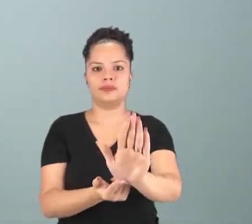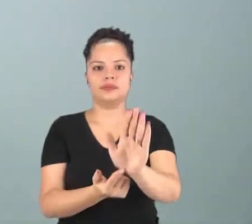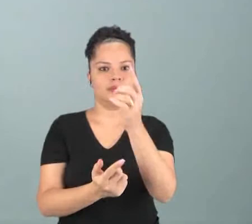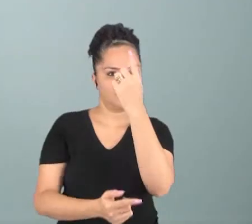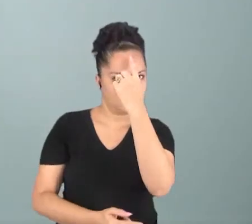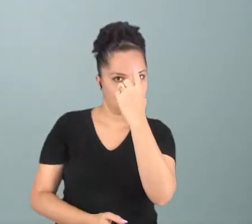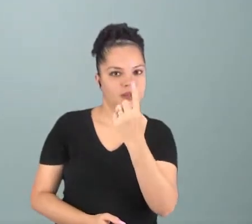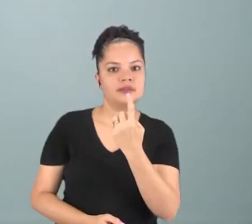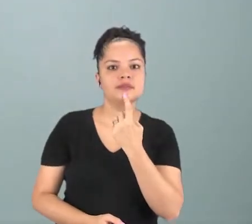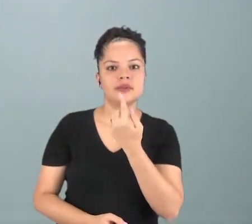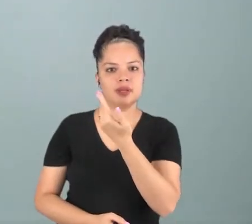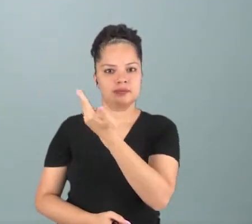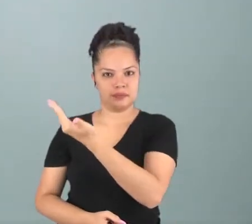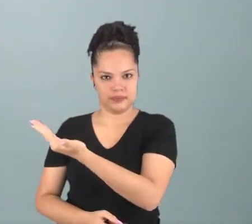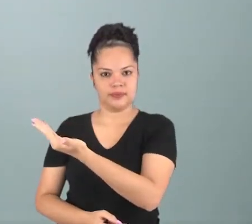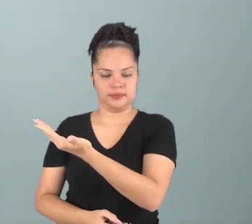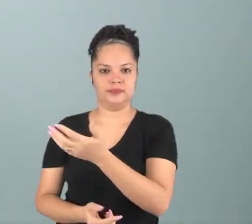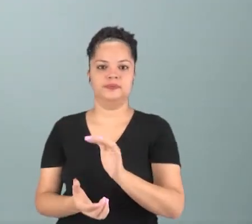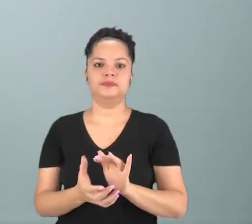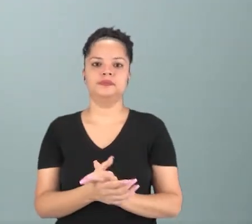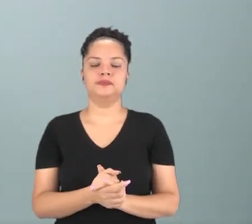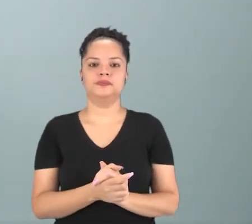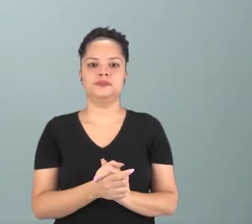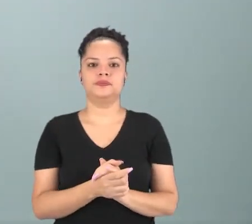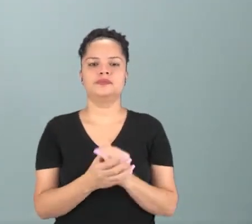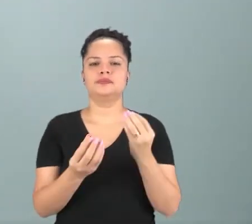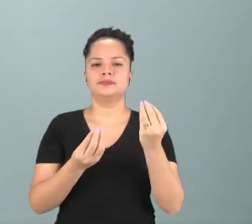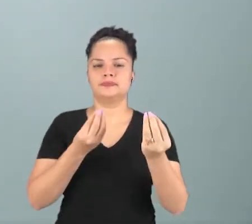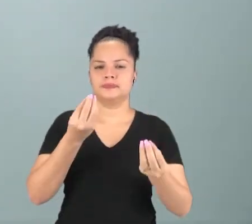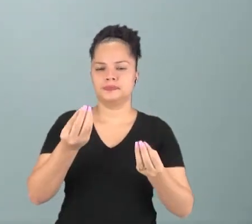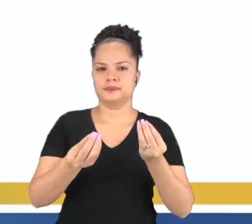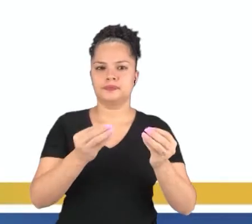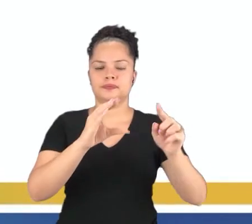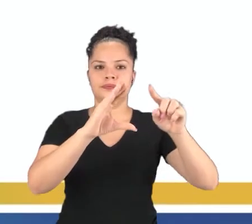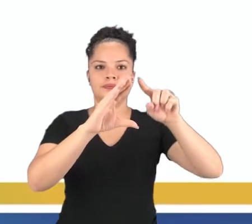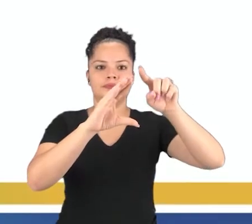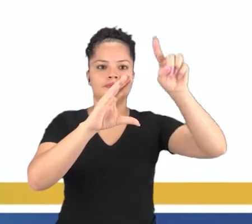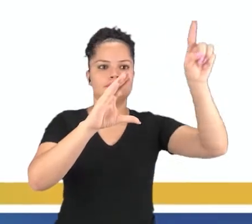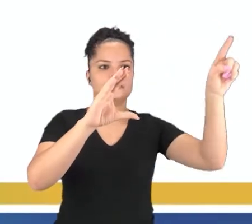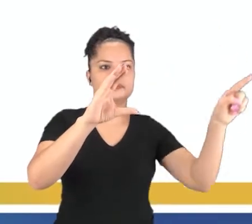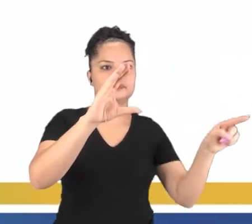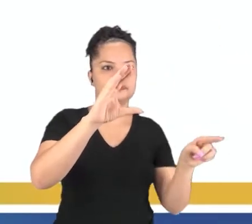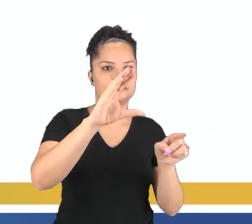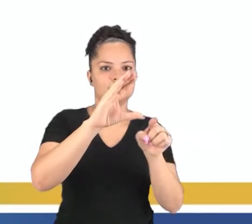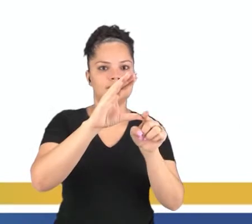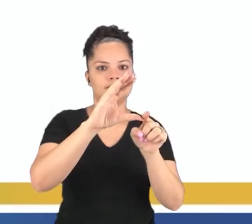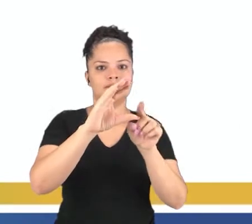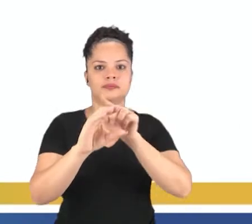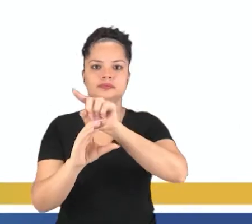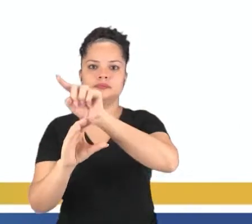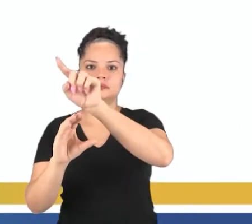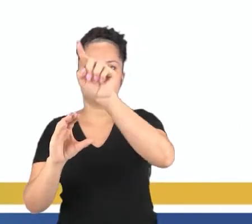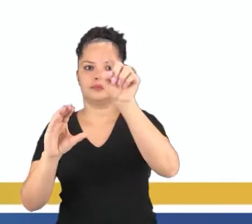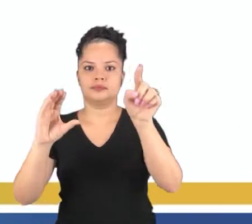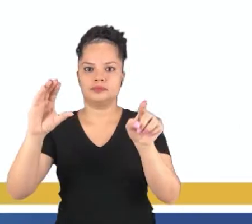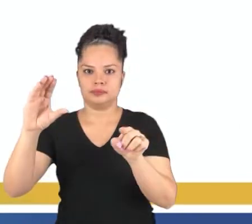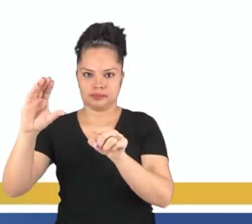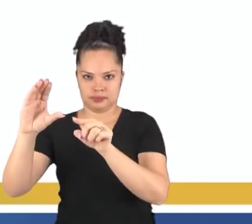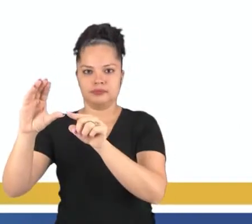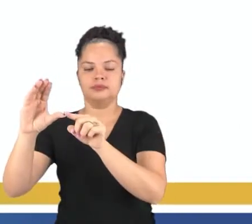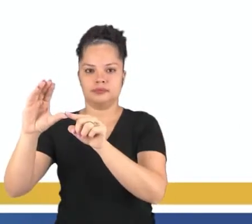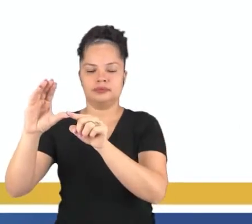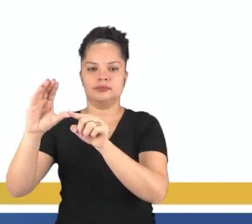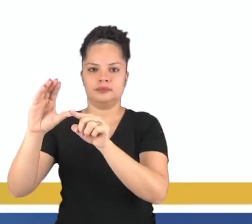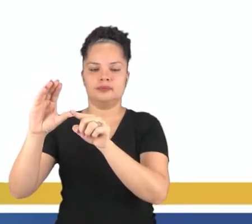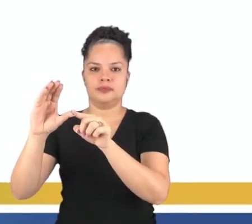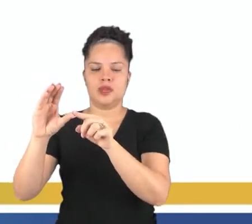nossa primeira posição relativa. Nós temos aí duas circunferências, certo?